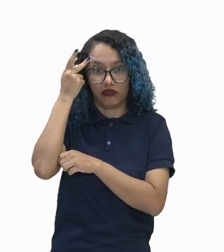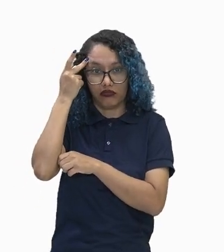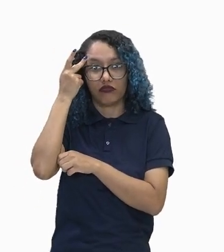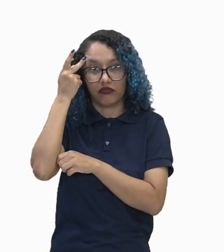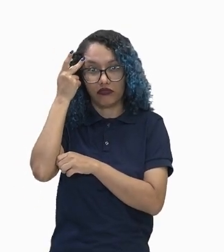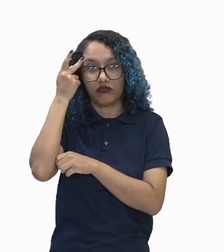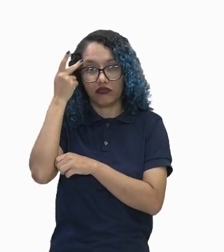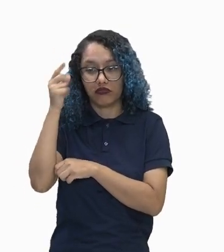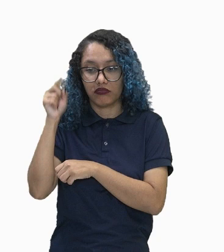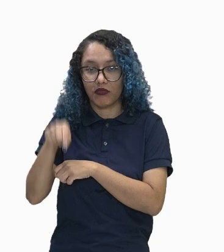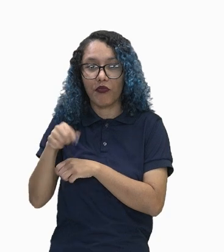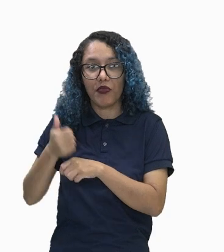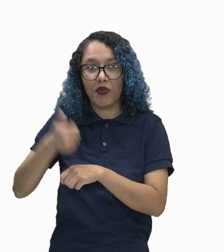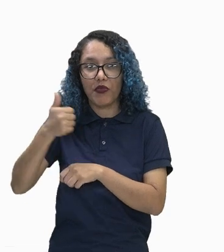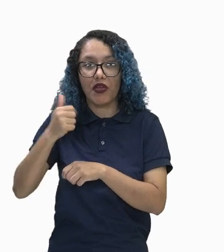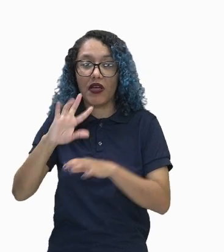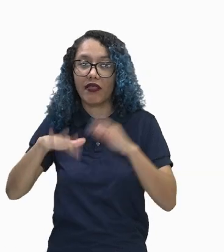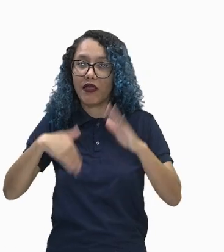um mapa.